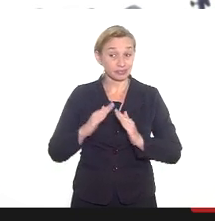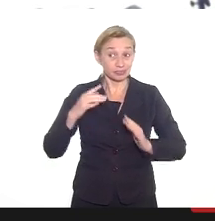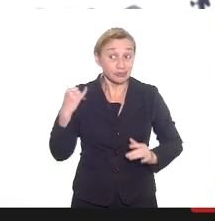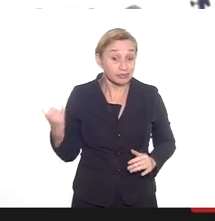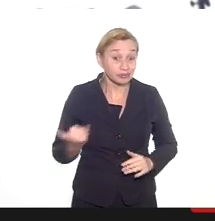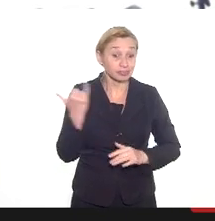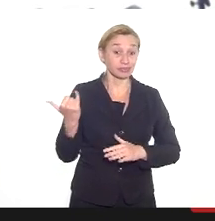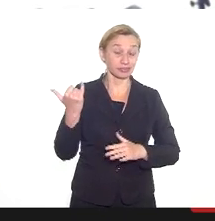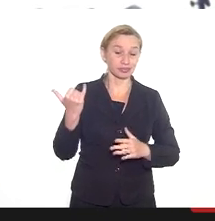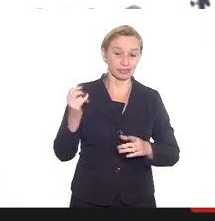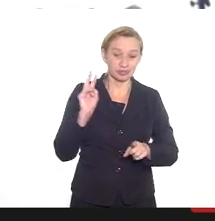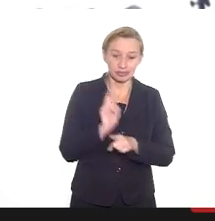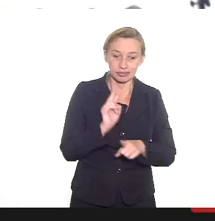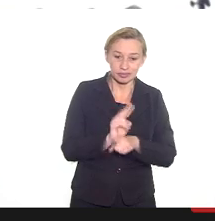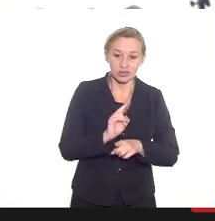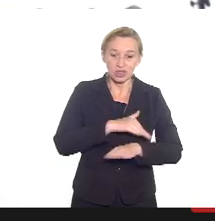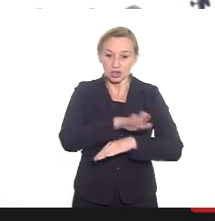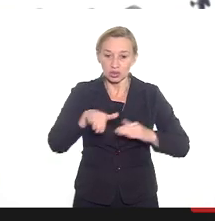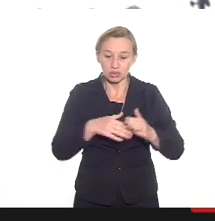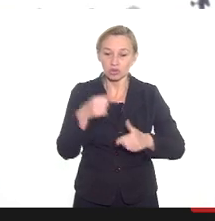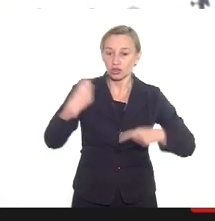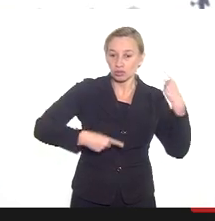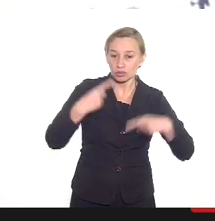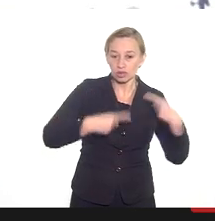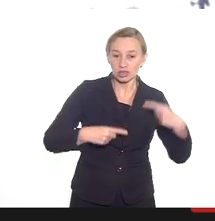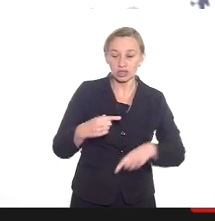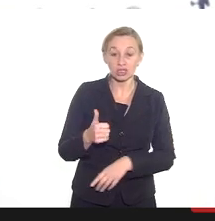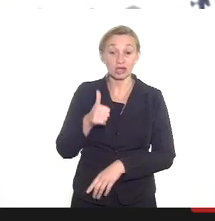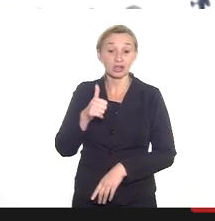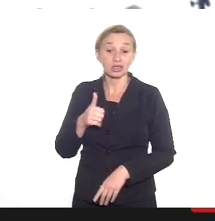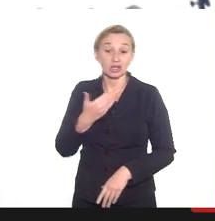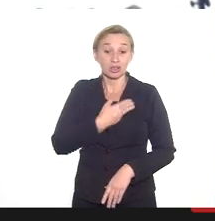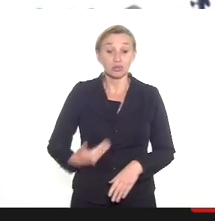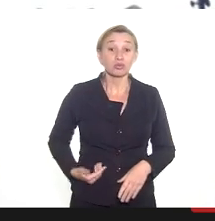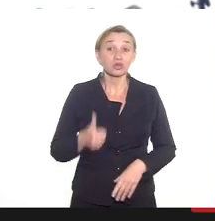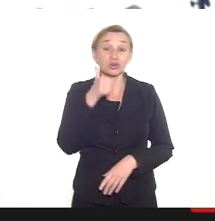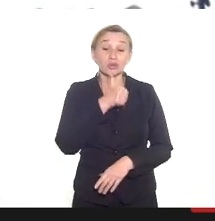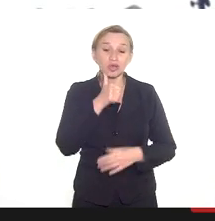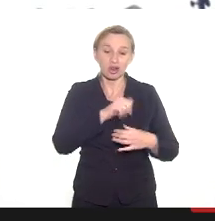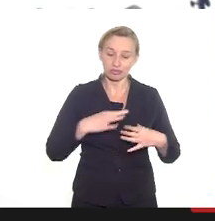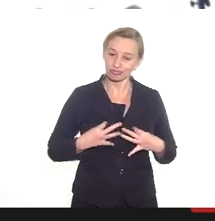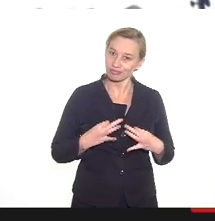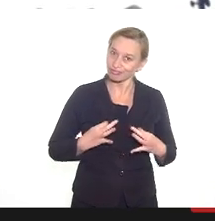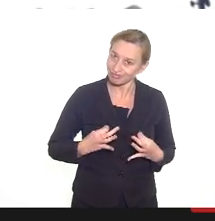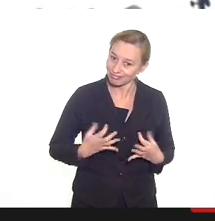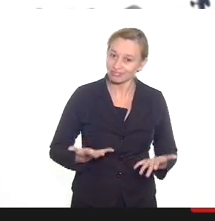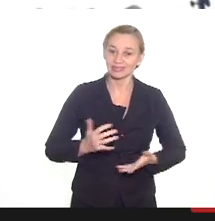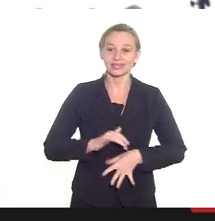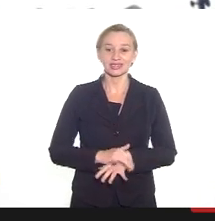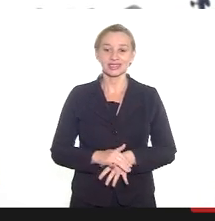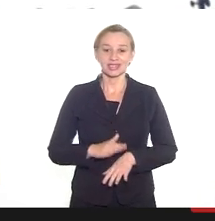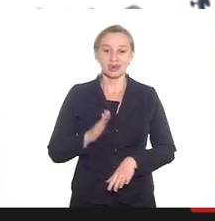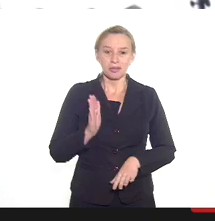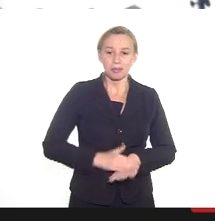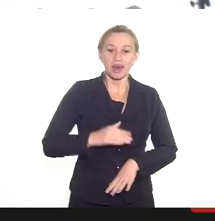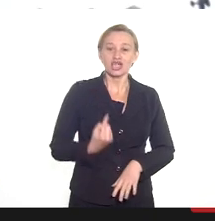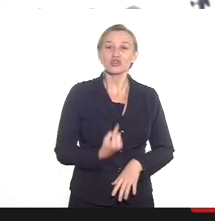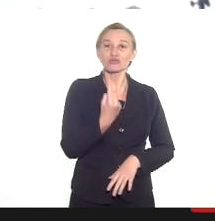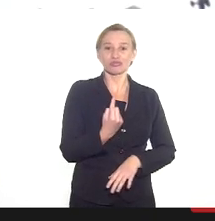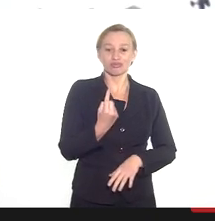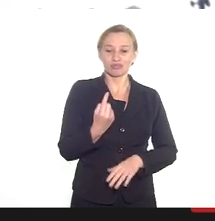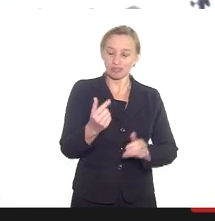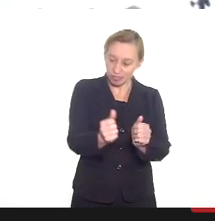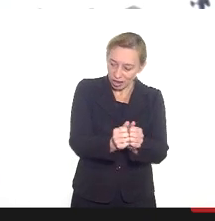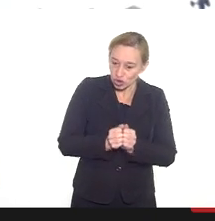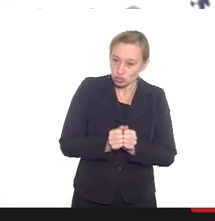na defesa de todas as políticas públicas de mulheres. Então, eu me coloco à disposição para ser mais um braço,